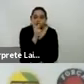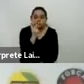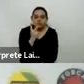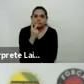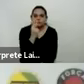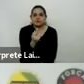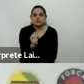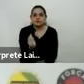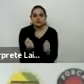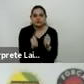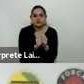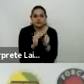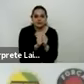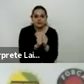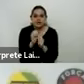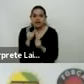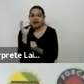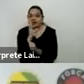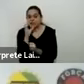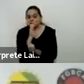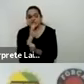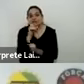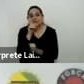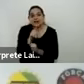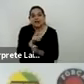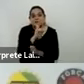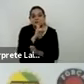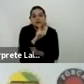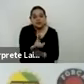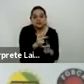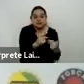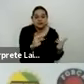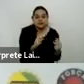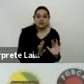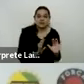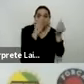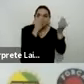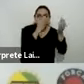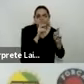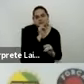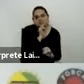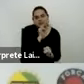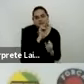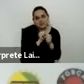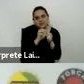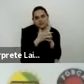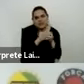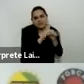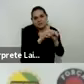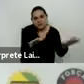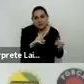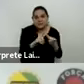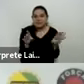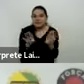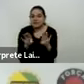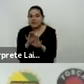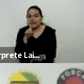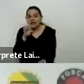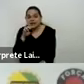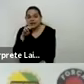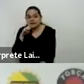Que a emergência é resultante do que nós vivemos em função da pandemia, mas que também é uma emergência, né,